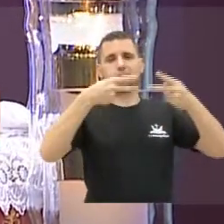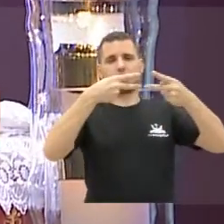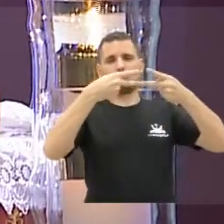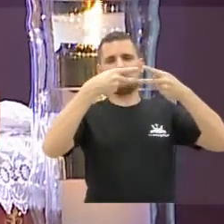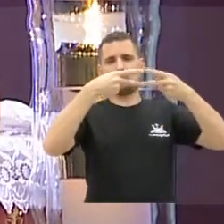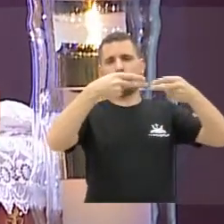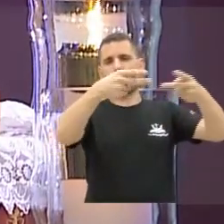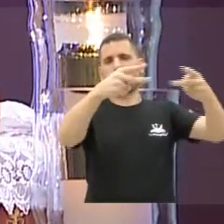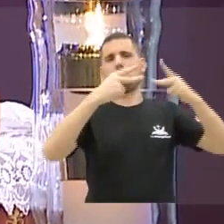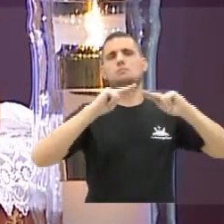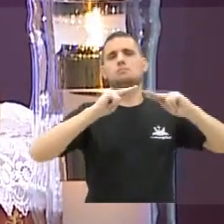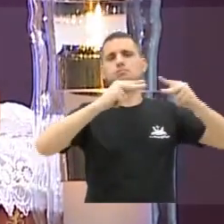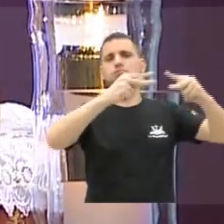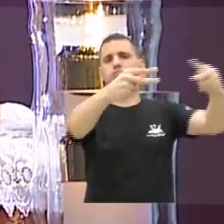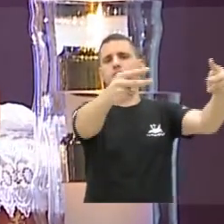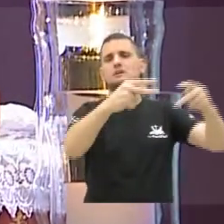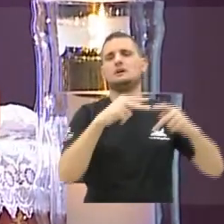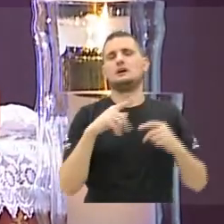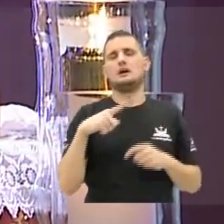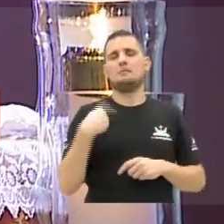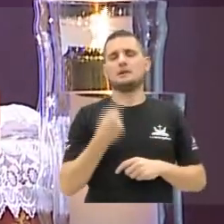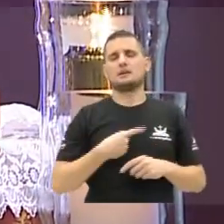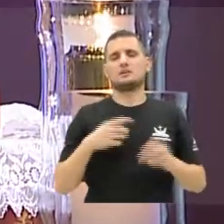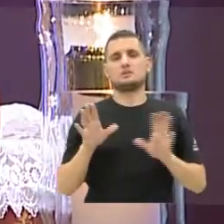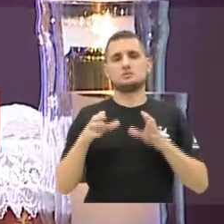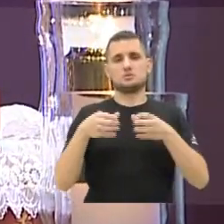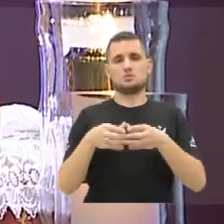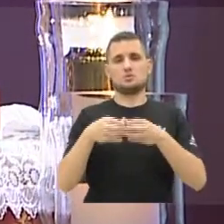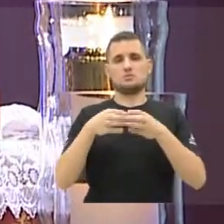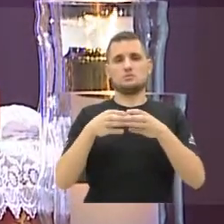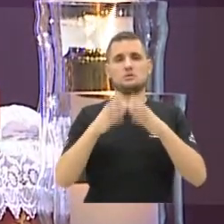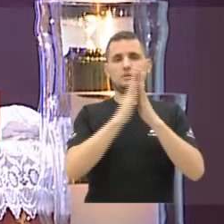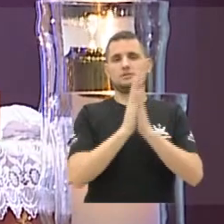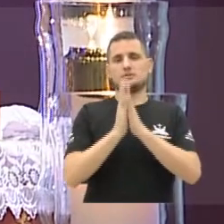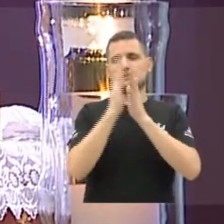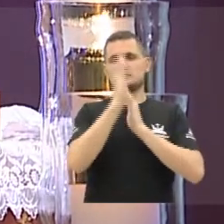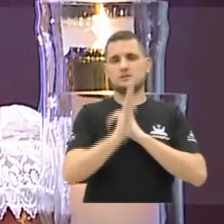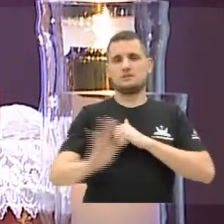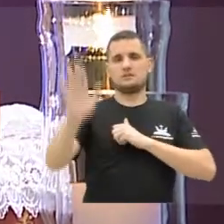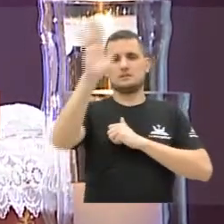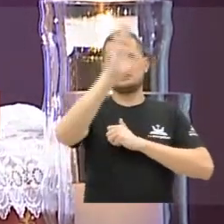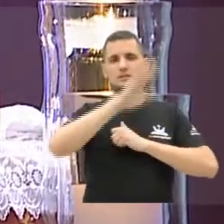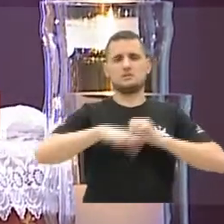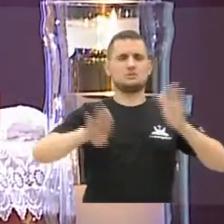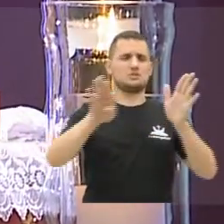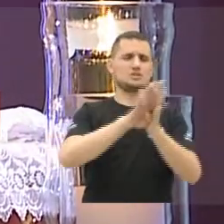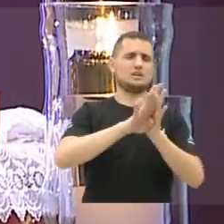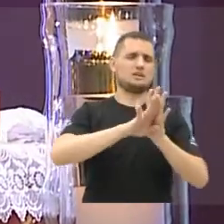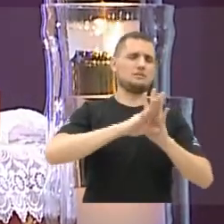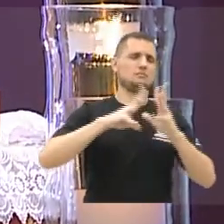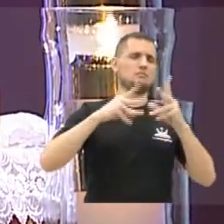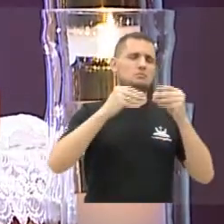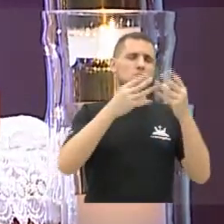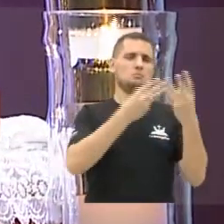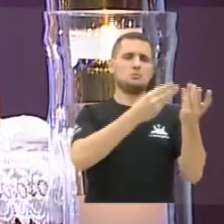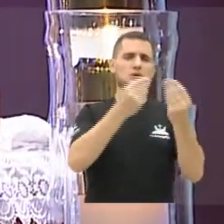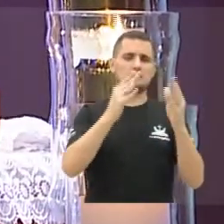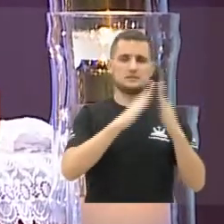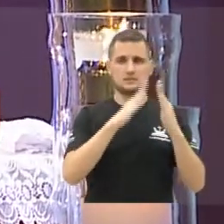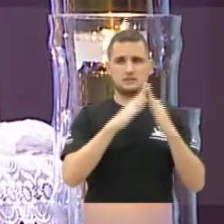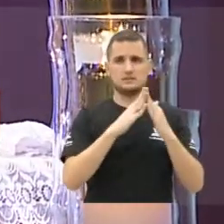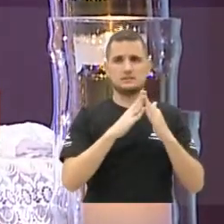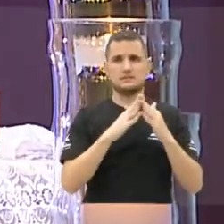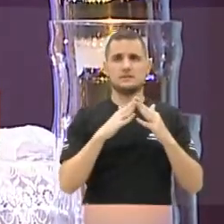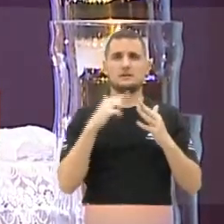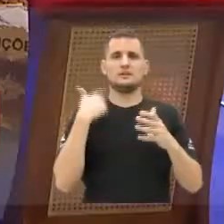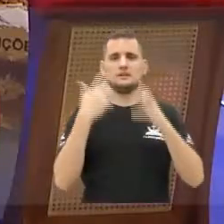que essa noite de louvor, nosso grupo de oração nacional, possa alcançar muitas pessoas. Léo, vamos cantar mais